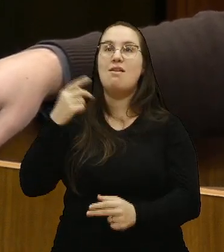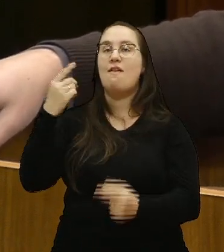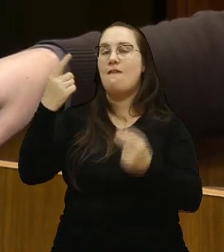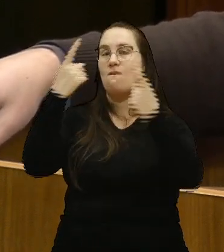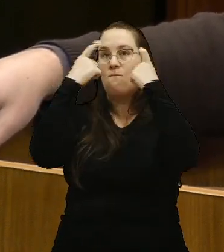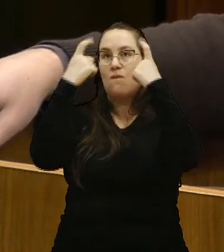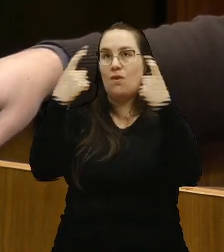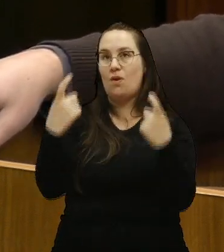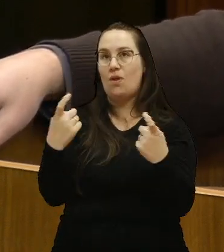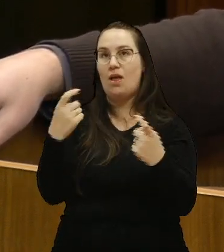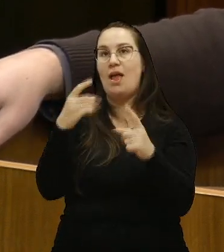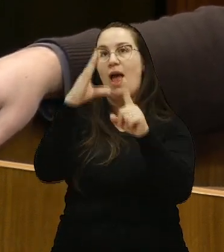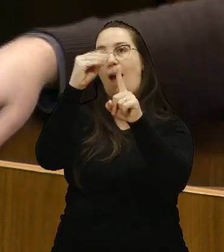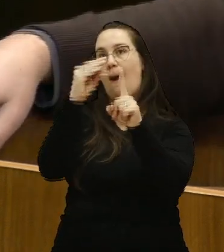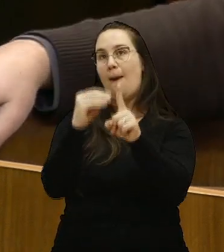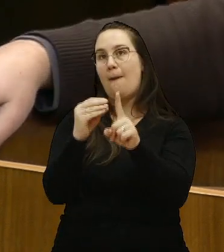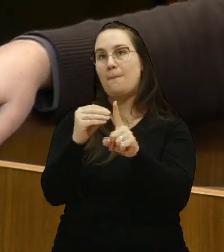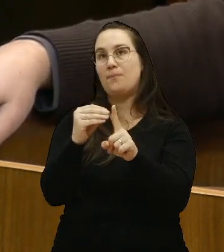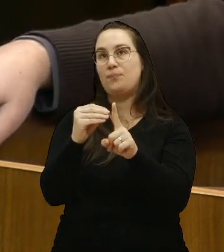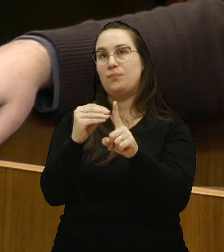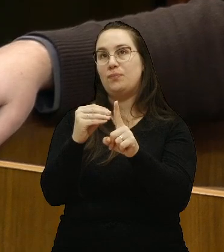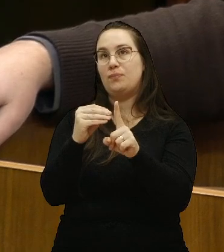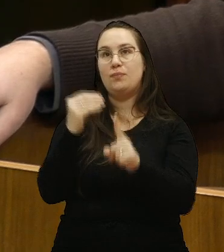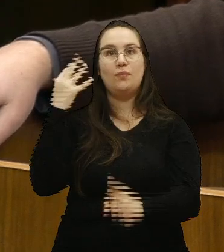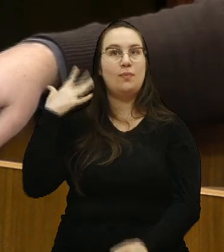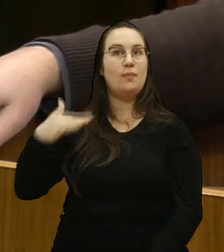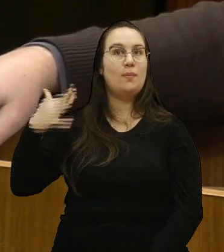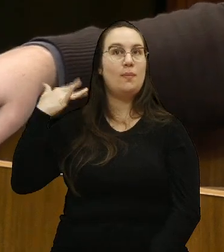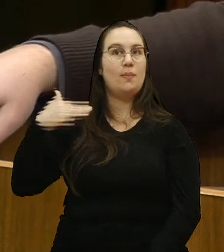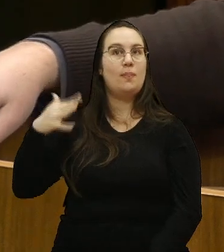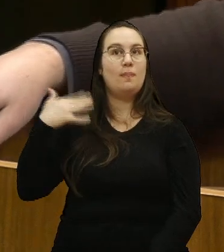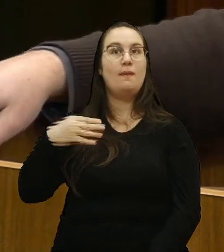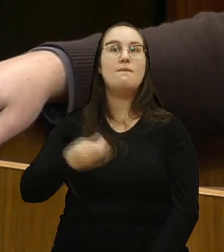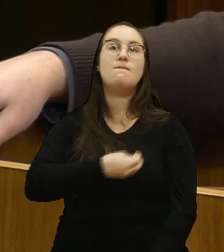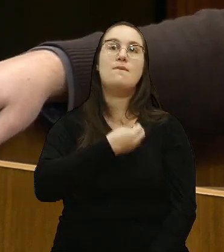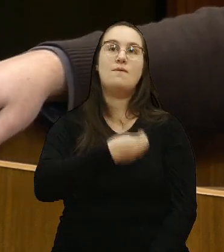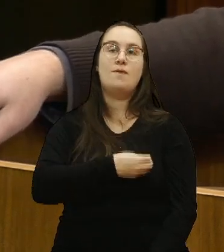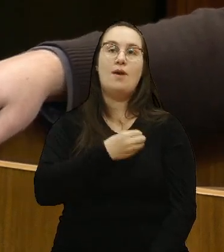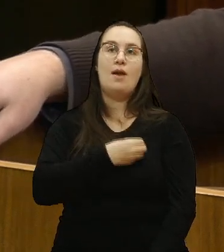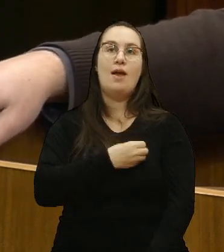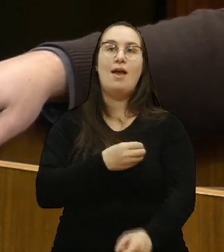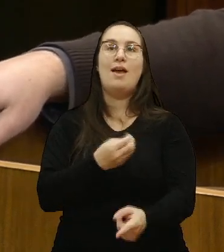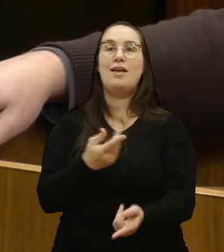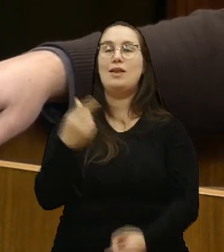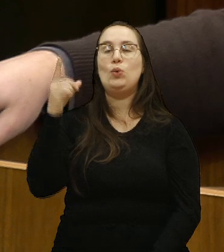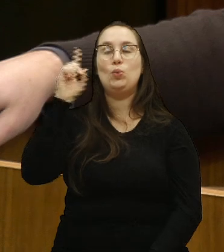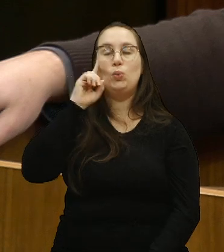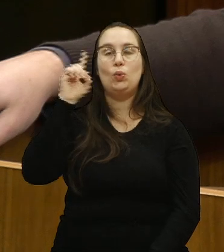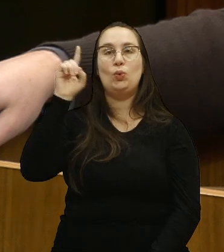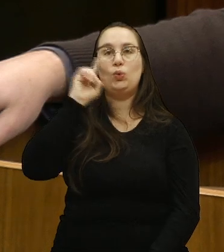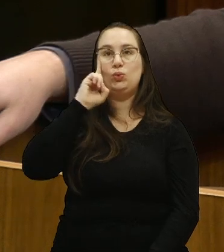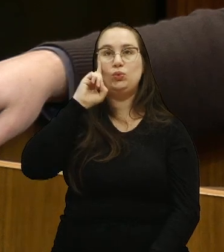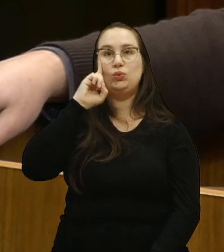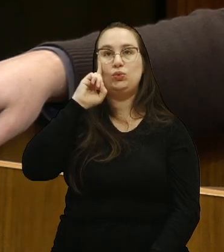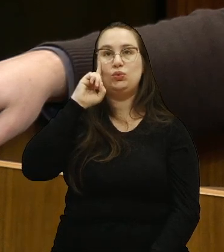abuso, vereadora Andressa, vivenciam na pele no dia a dia.